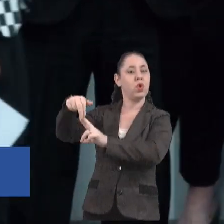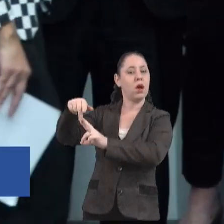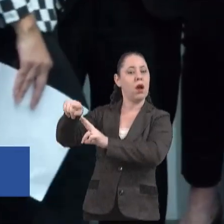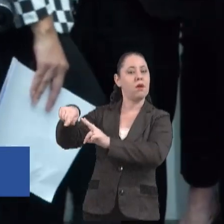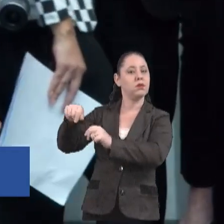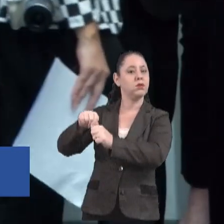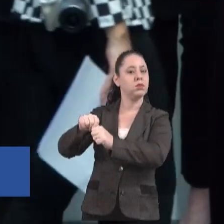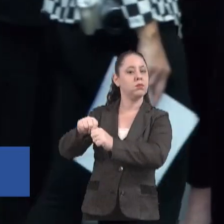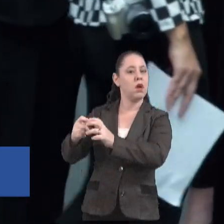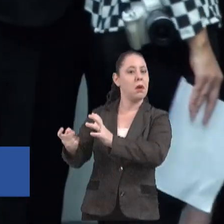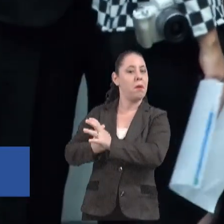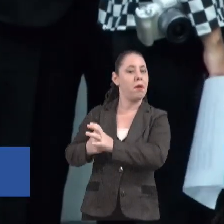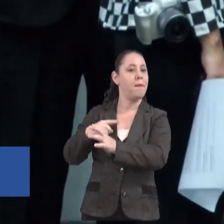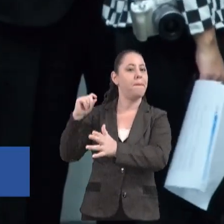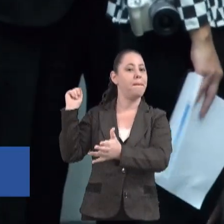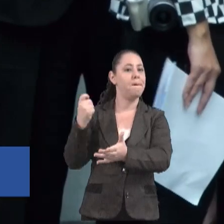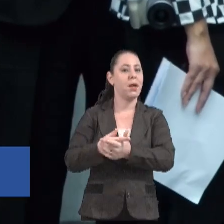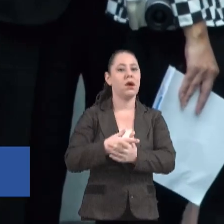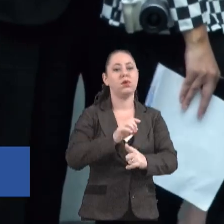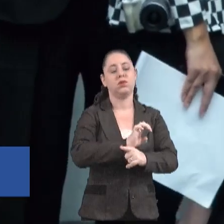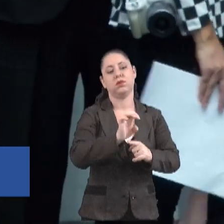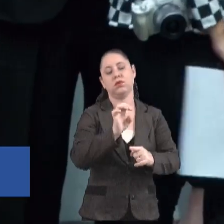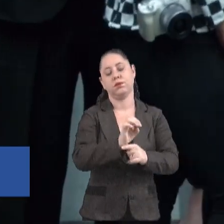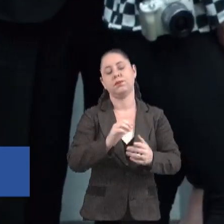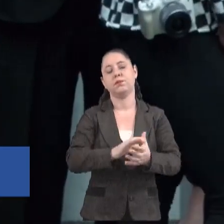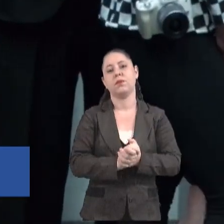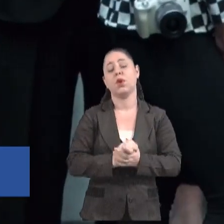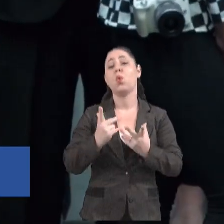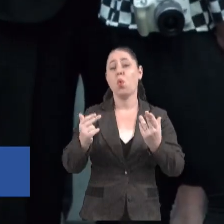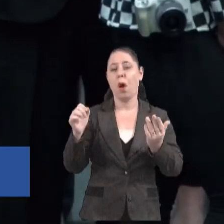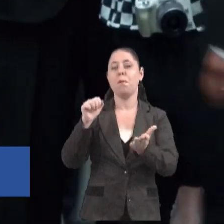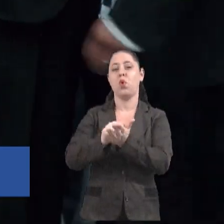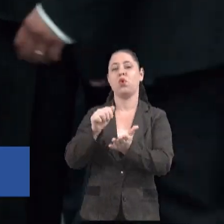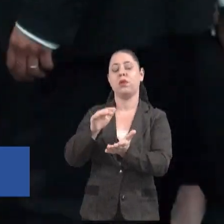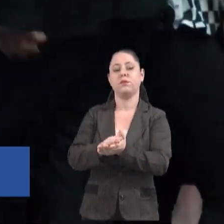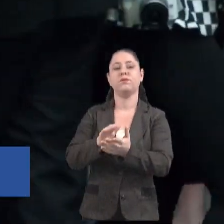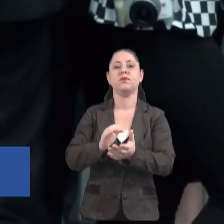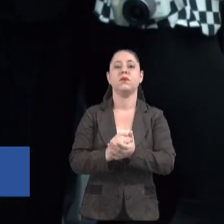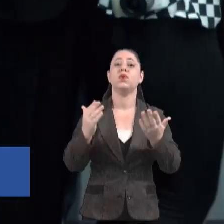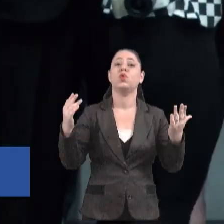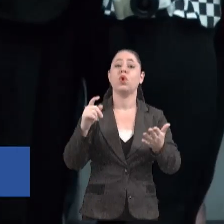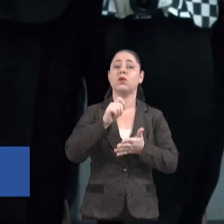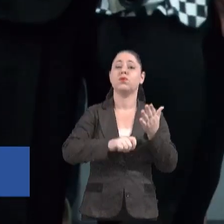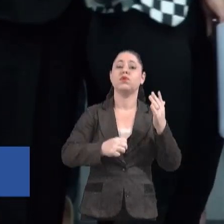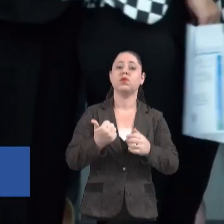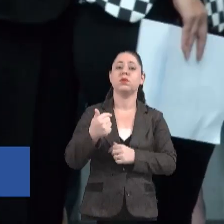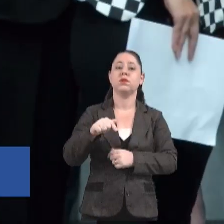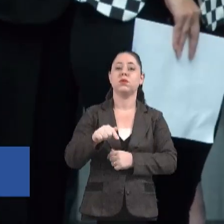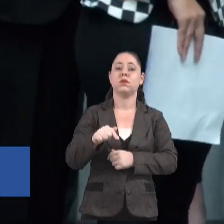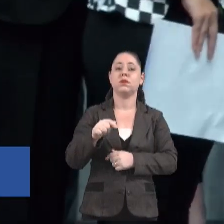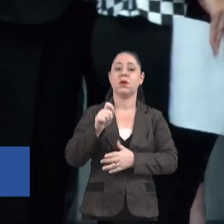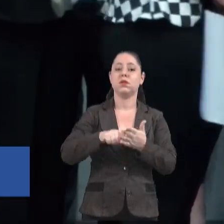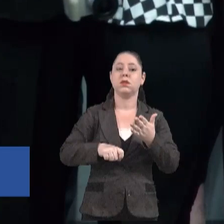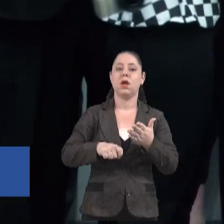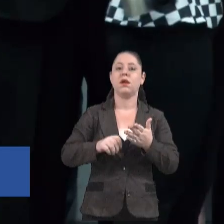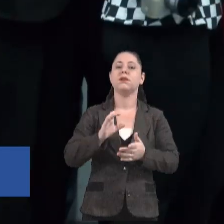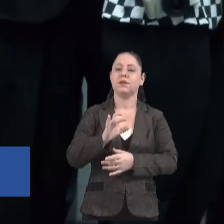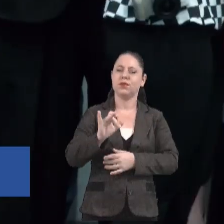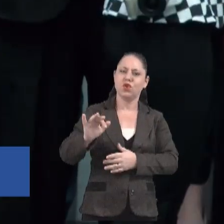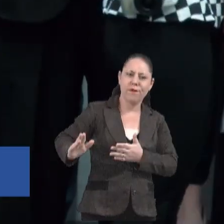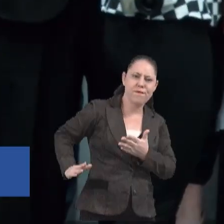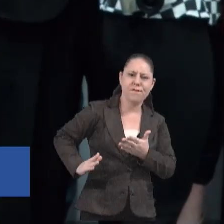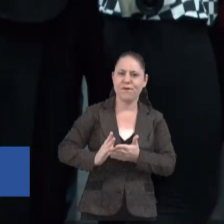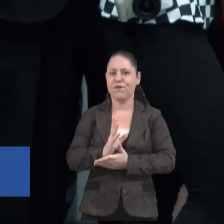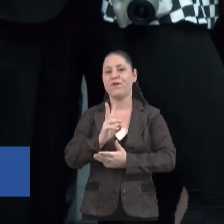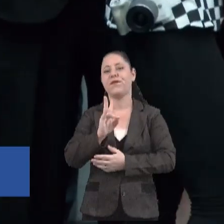essa situação. E aí eu gostaria, mais uma vez, agora com 17 assinaturas, eu tenho certeza que a CCJ vai aprovar,